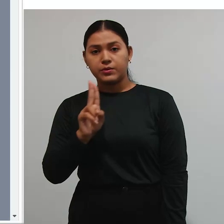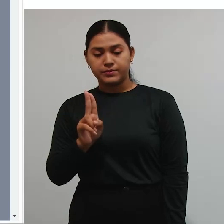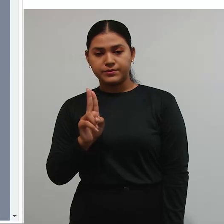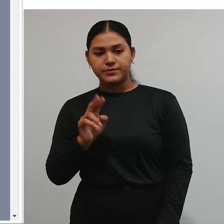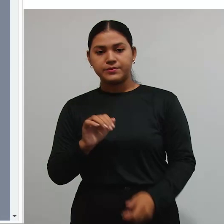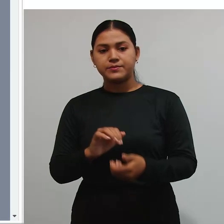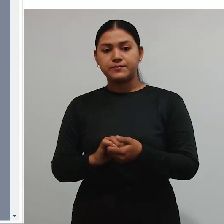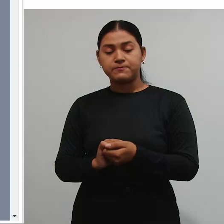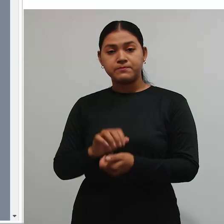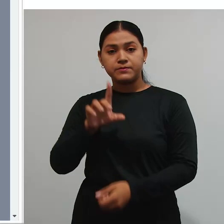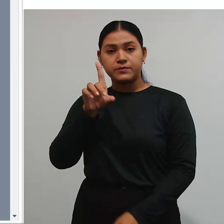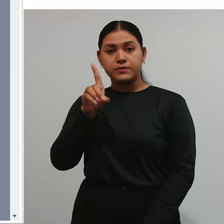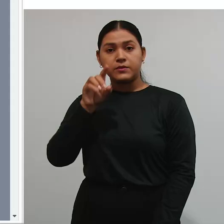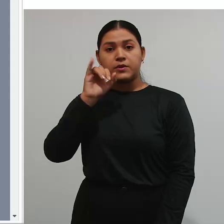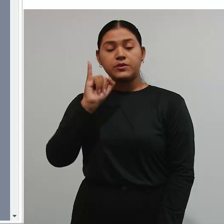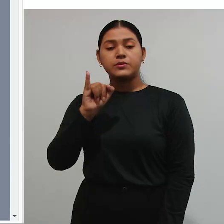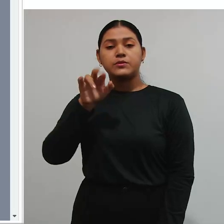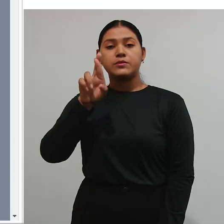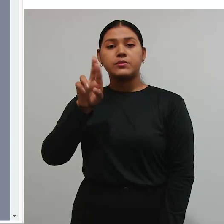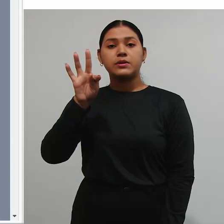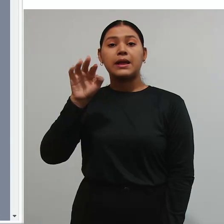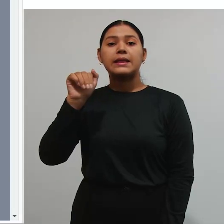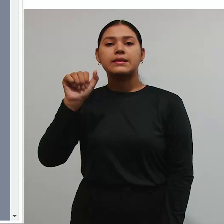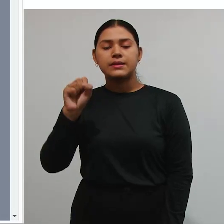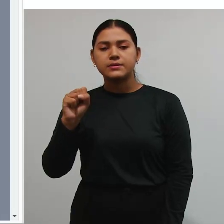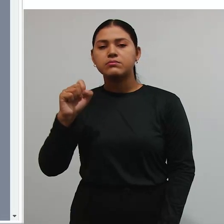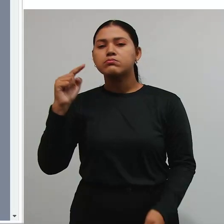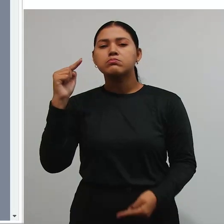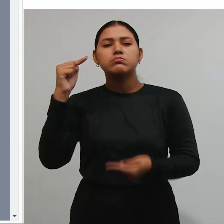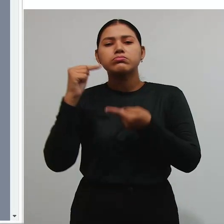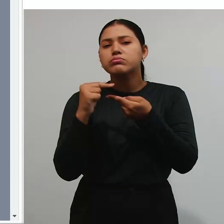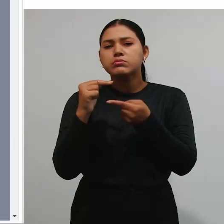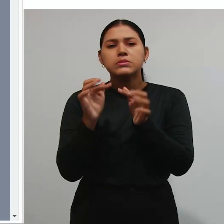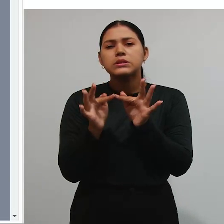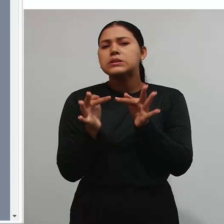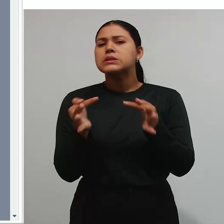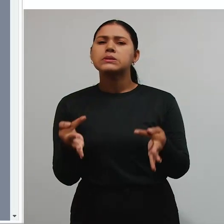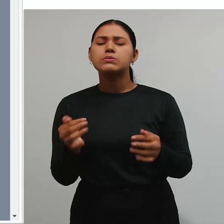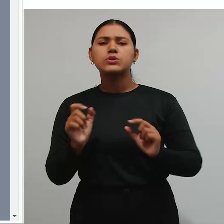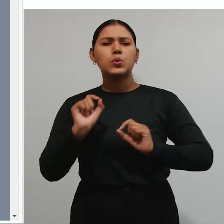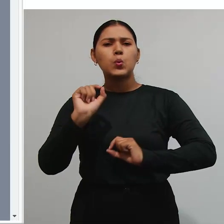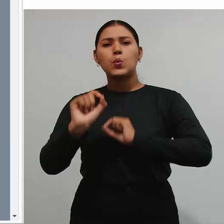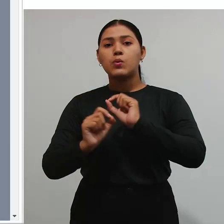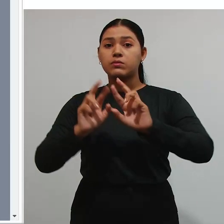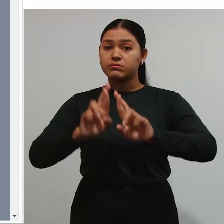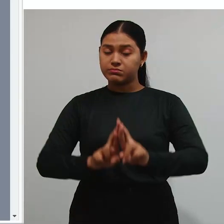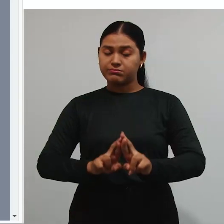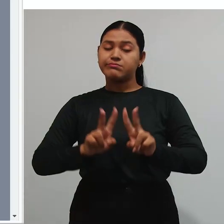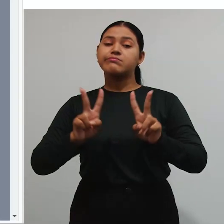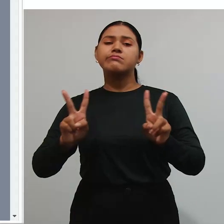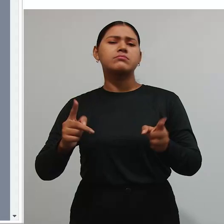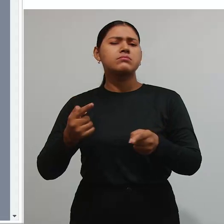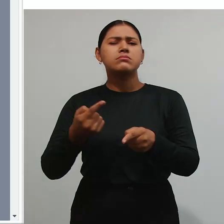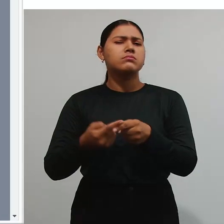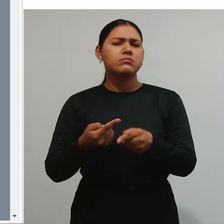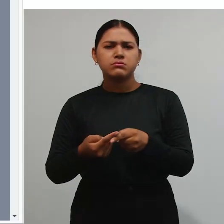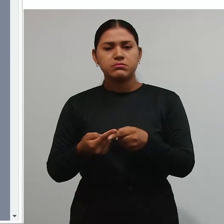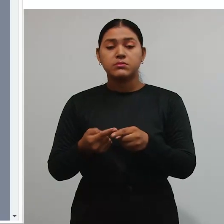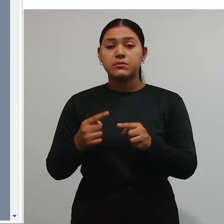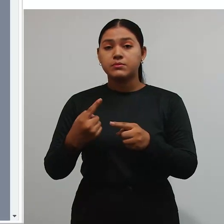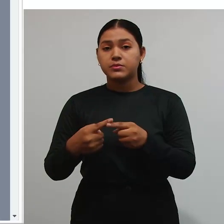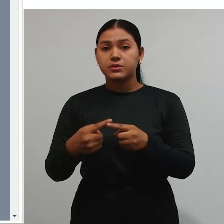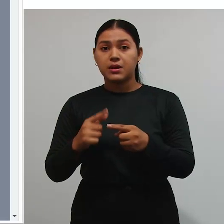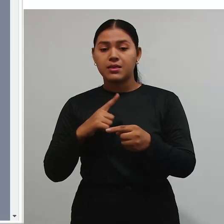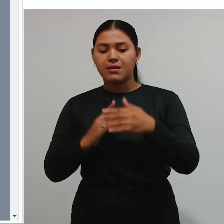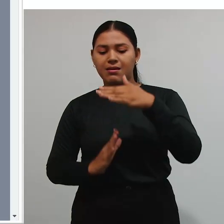diretas curtas. As citações diretas curtas, elas já são diferentes. Por quê? Elas vão até 3 linhas.